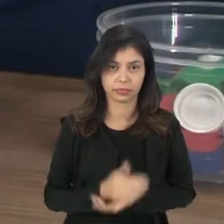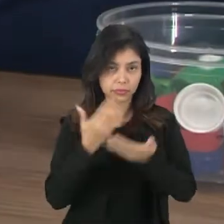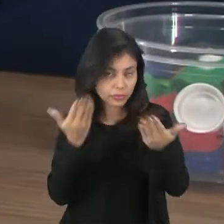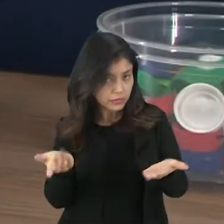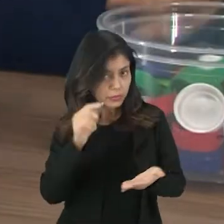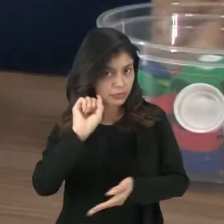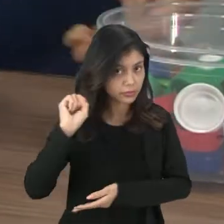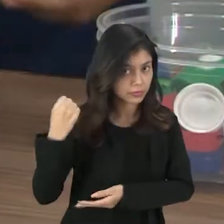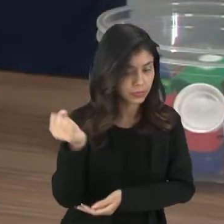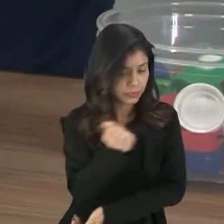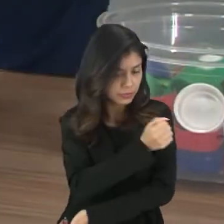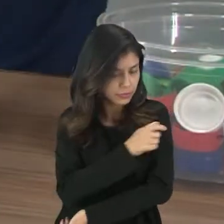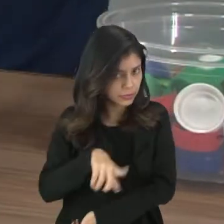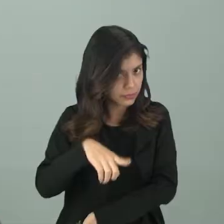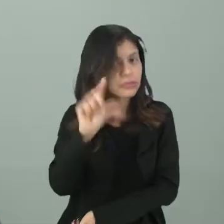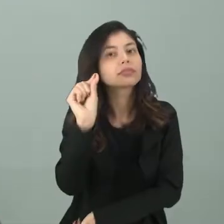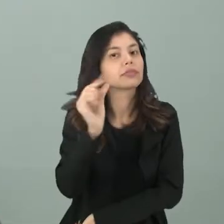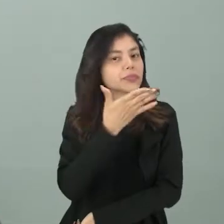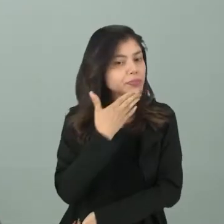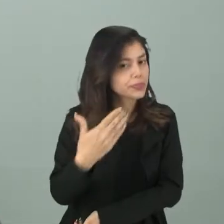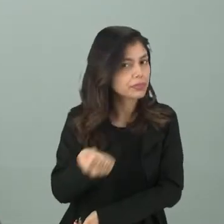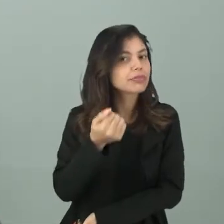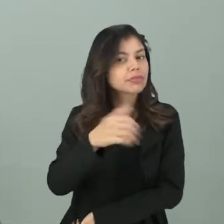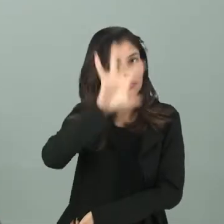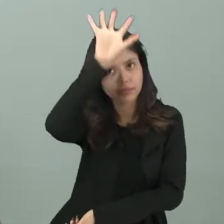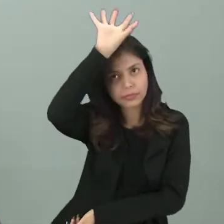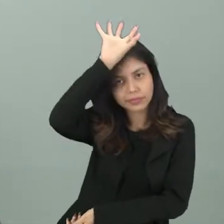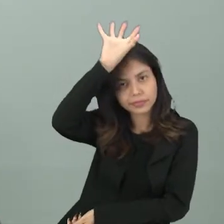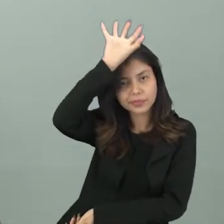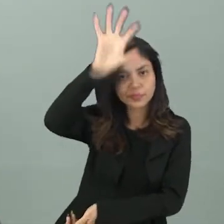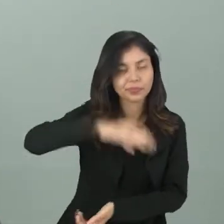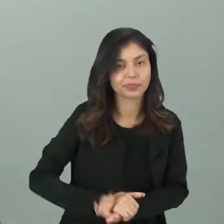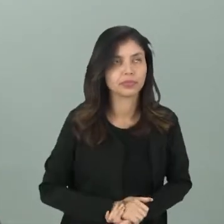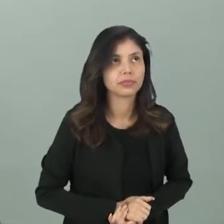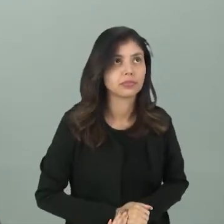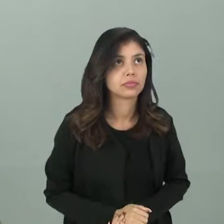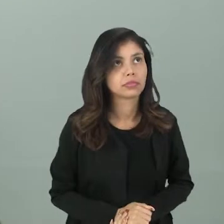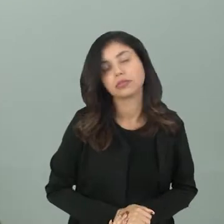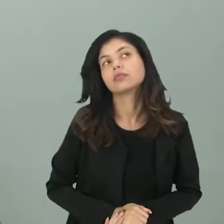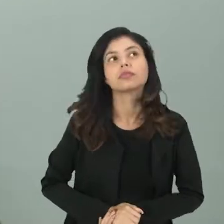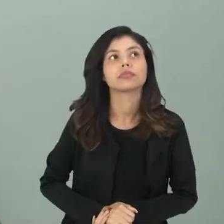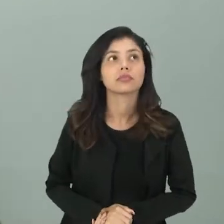Então, 8 alunos preferem o Cebolinha.